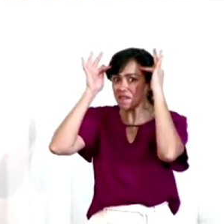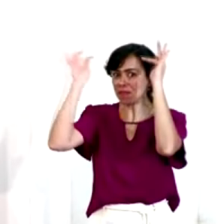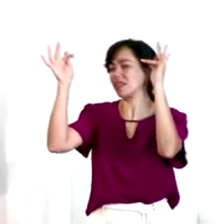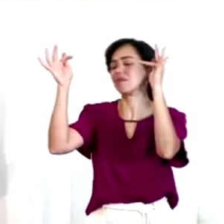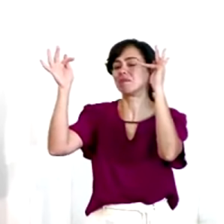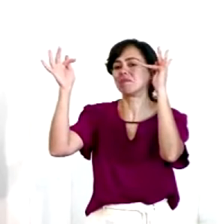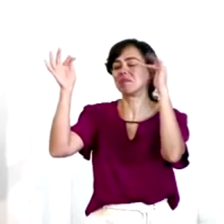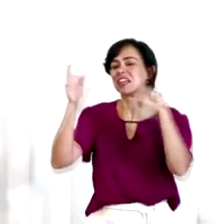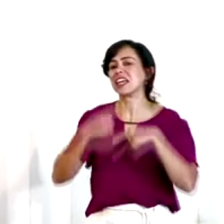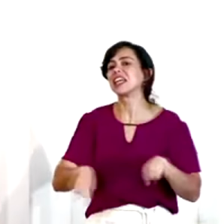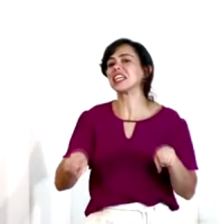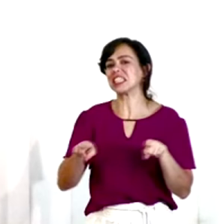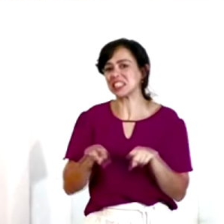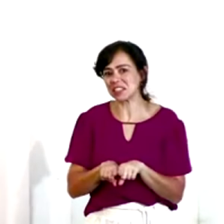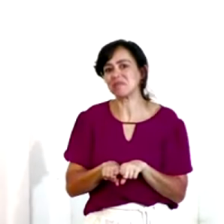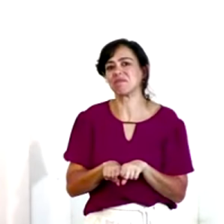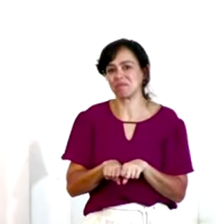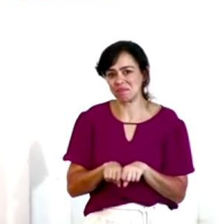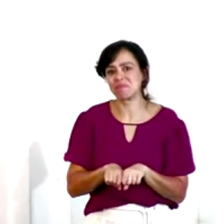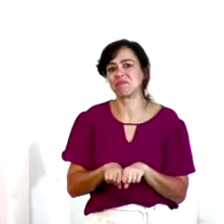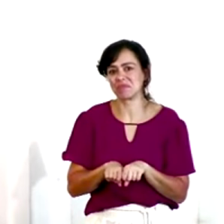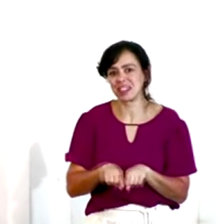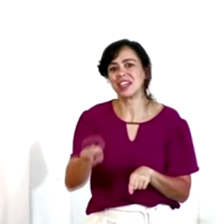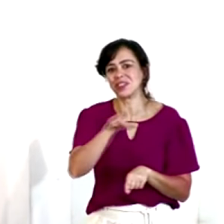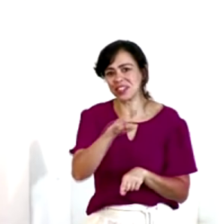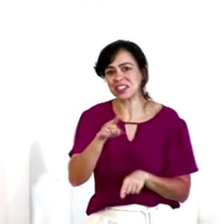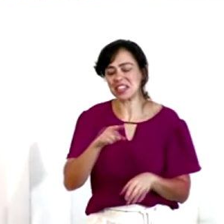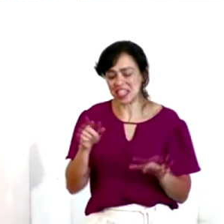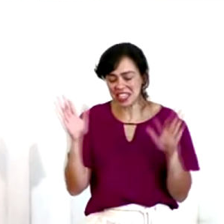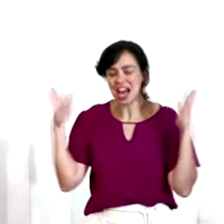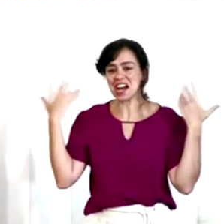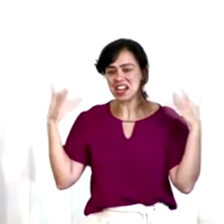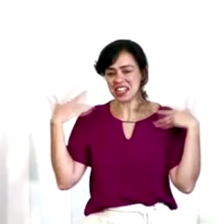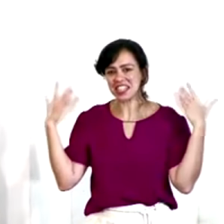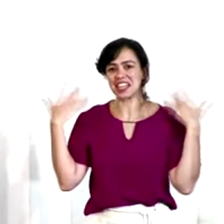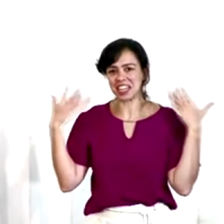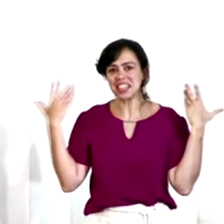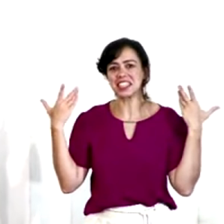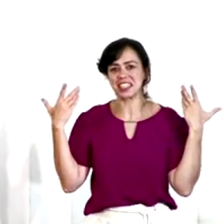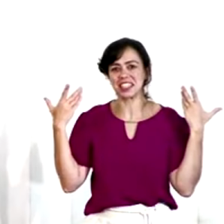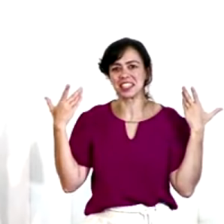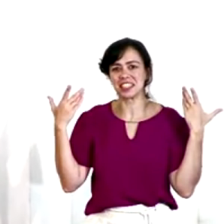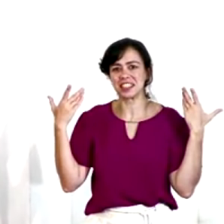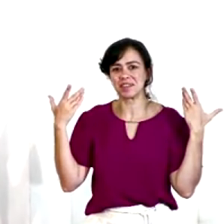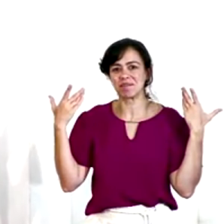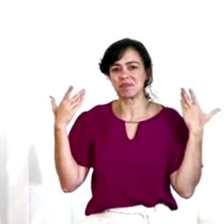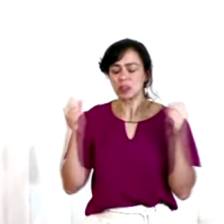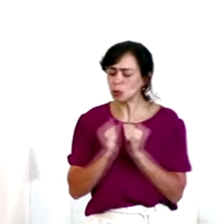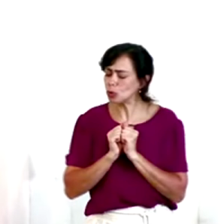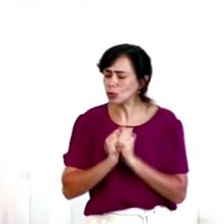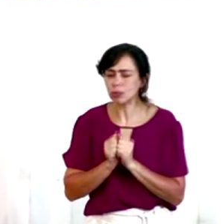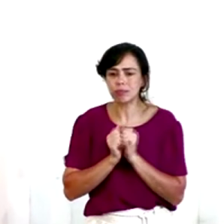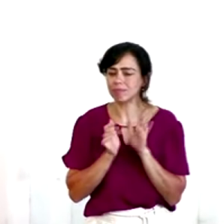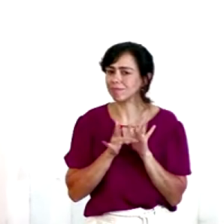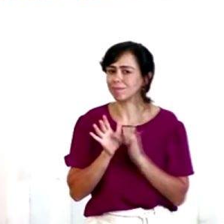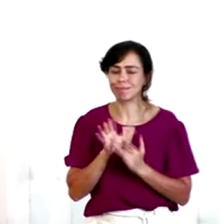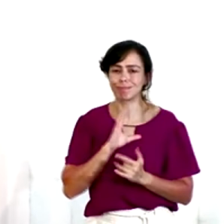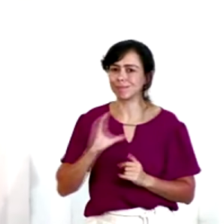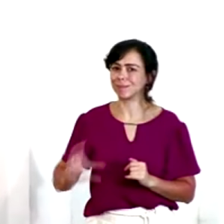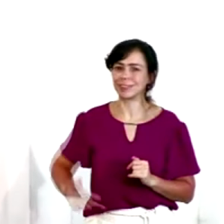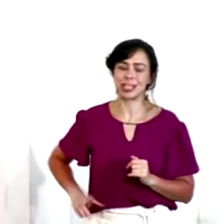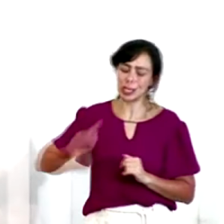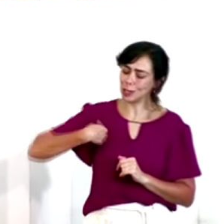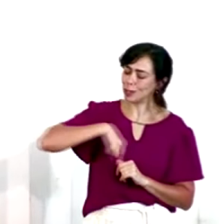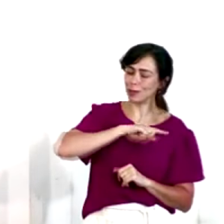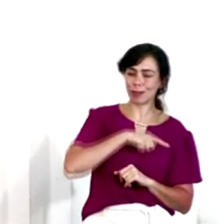voltarão com júbilo, trazendo os seus feixes. Em Cristo Jesus, nós